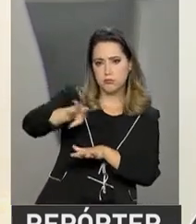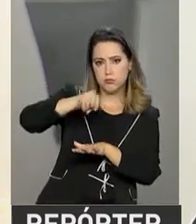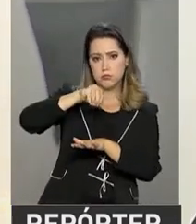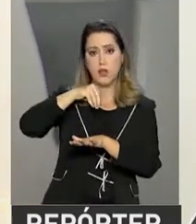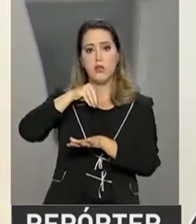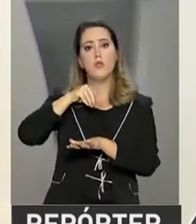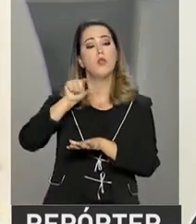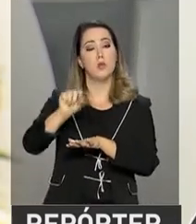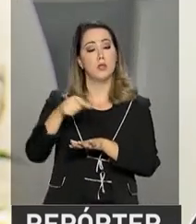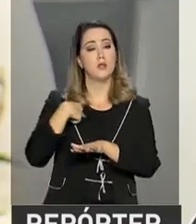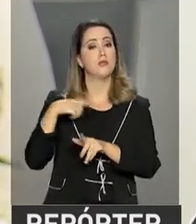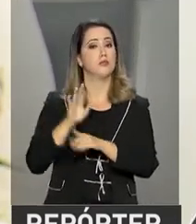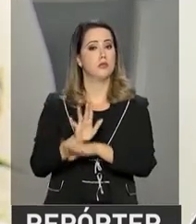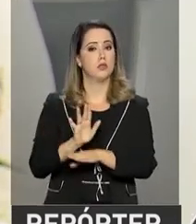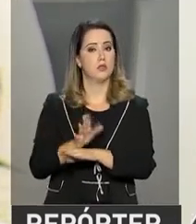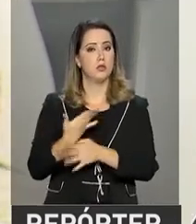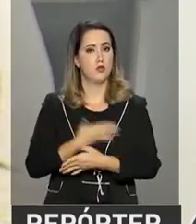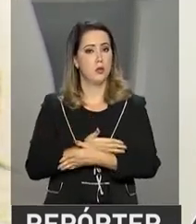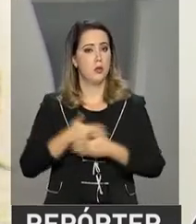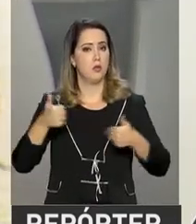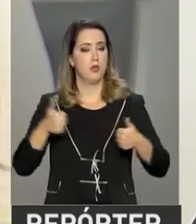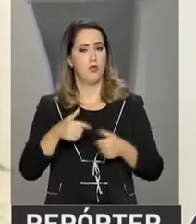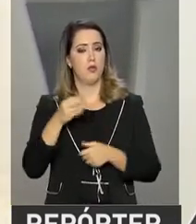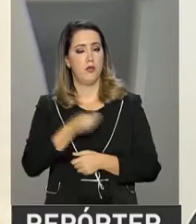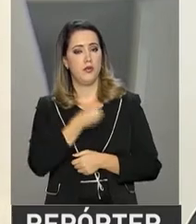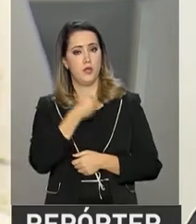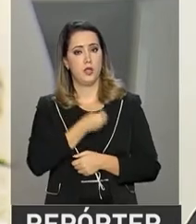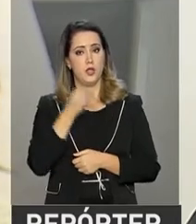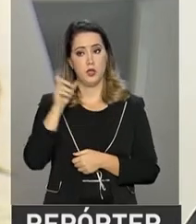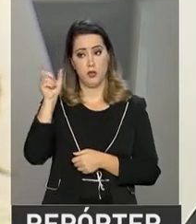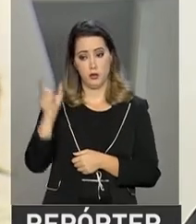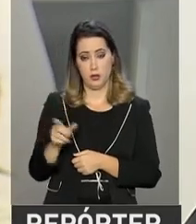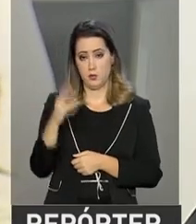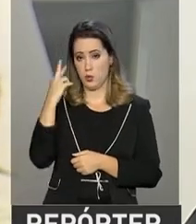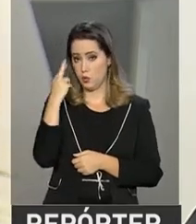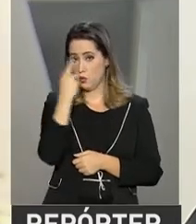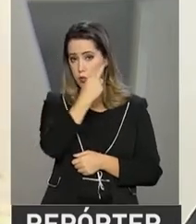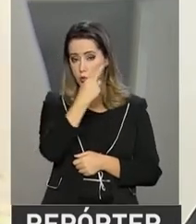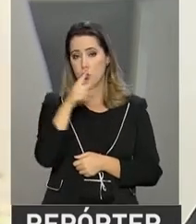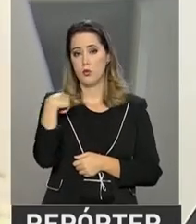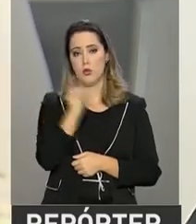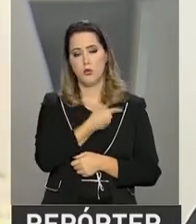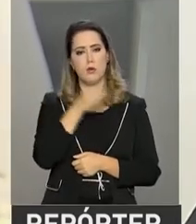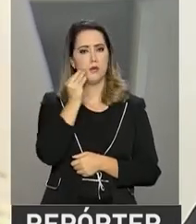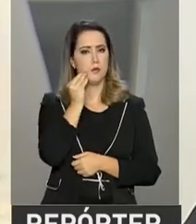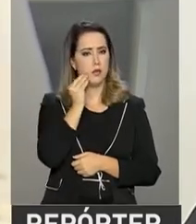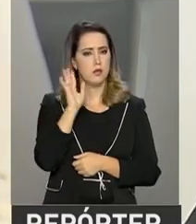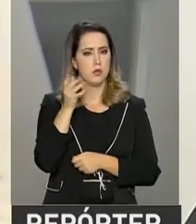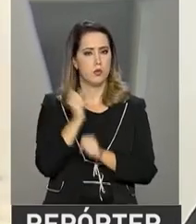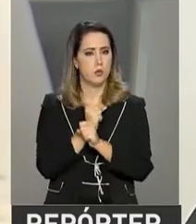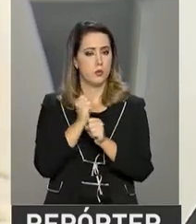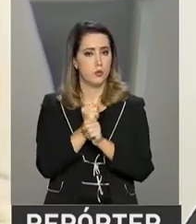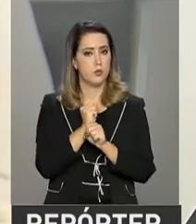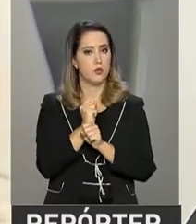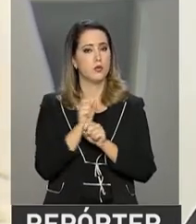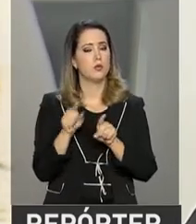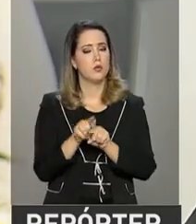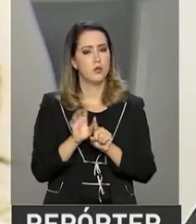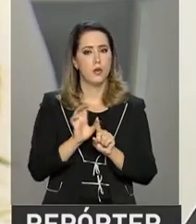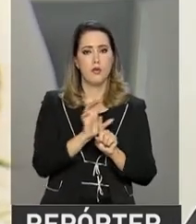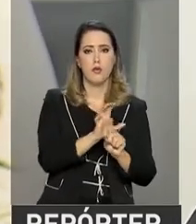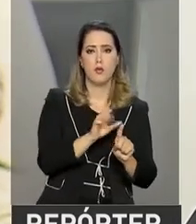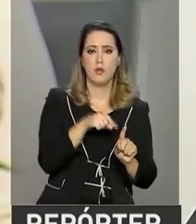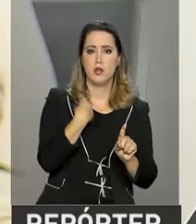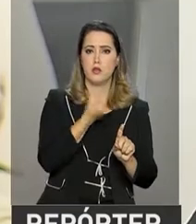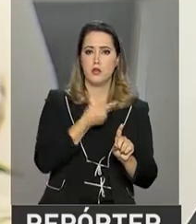contribuirá para reforçar o bem estar dos lusos seja pela experiência que nós mesmos construímos seja pela influência que temos